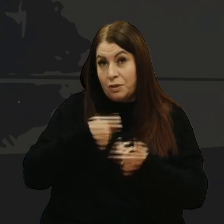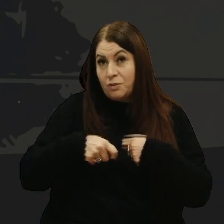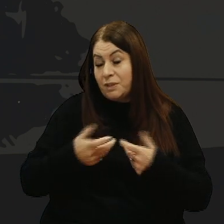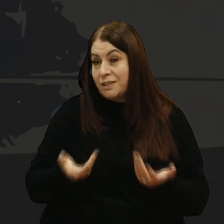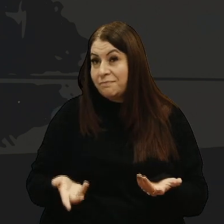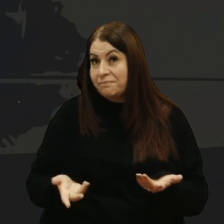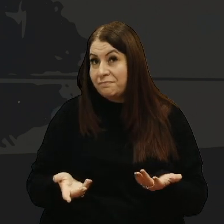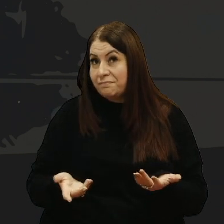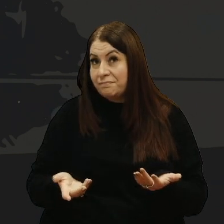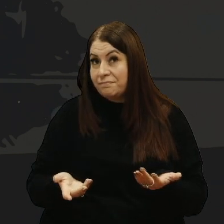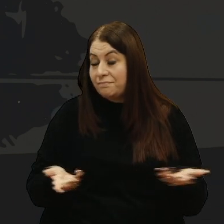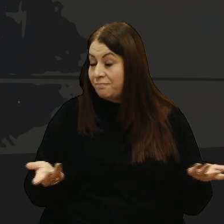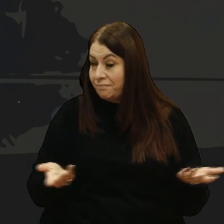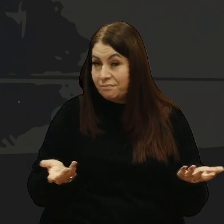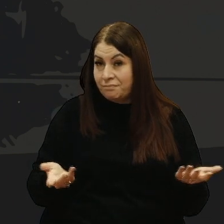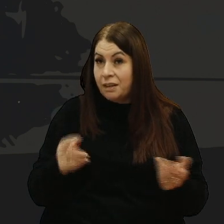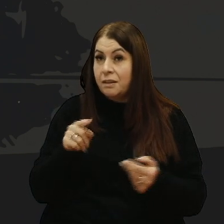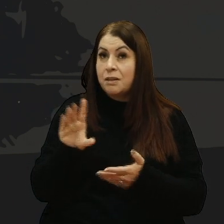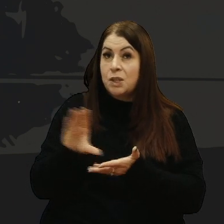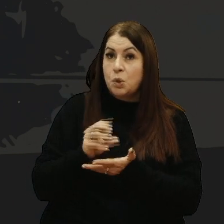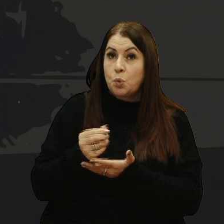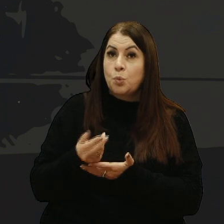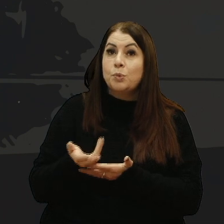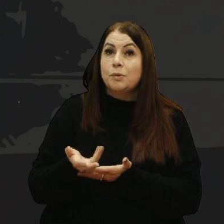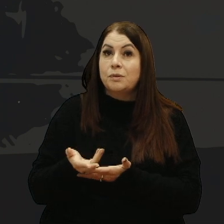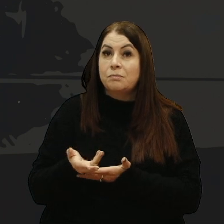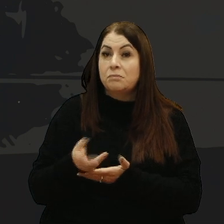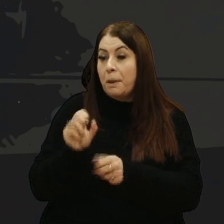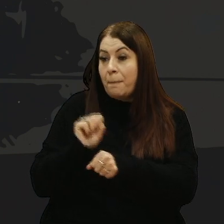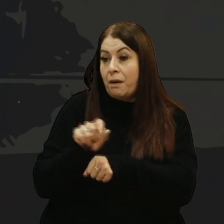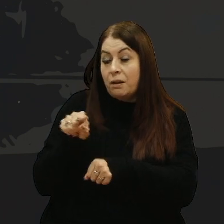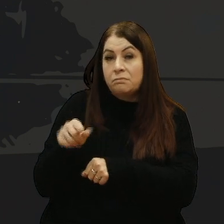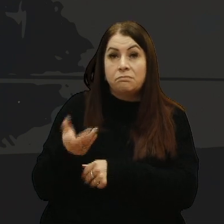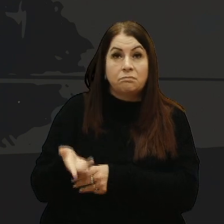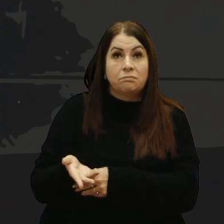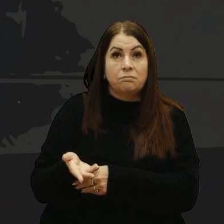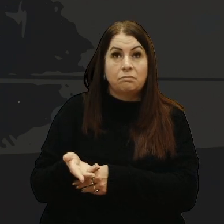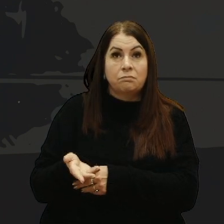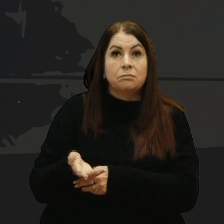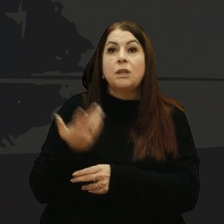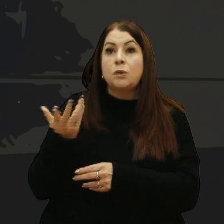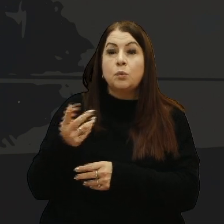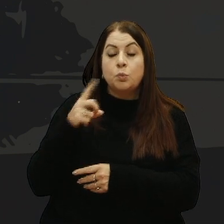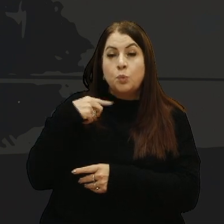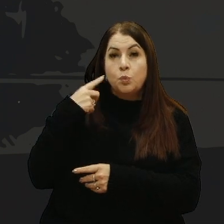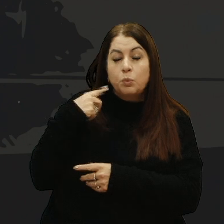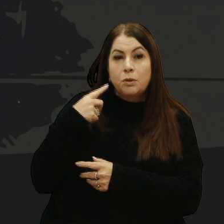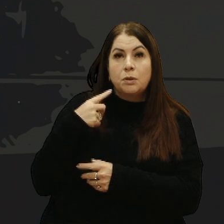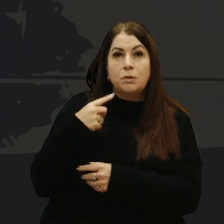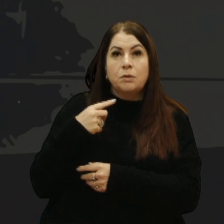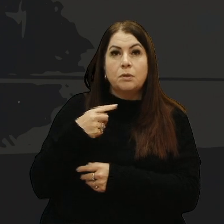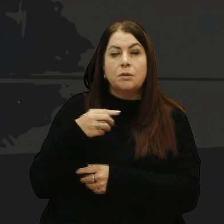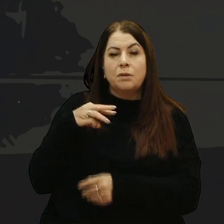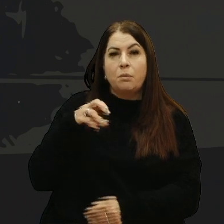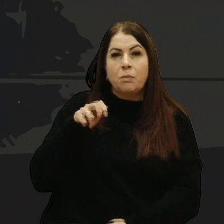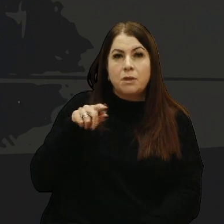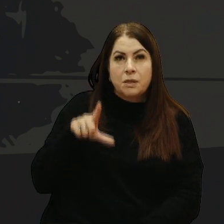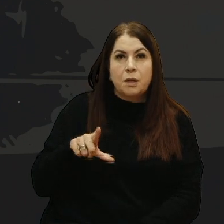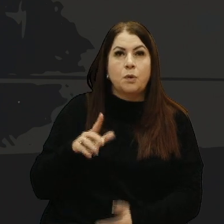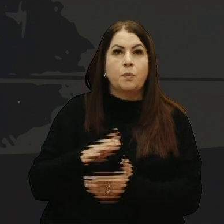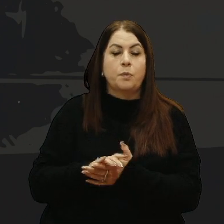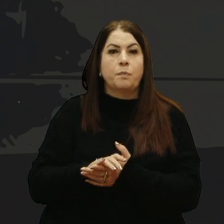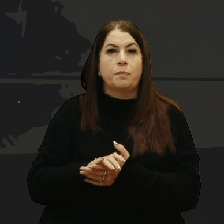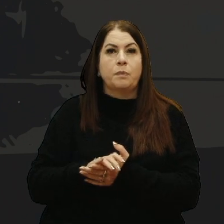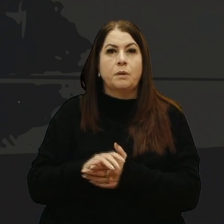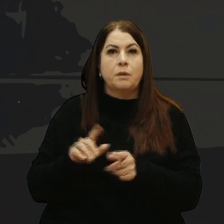administra. E esse recurso está parado. Então, os deputados Marcel Van Hatten